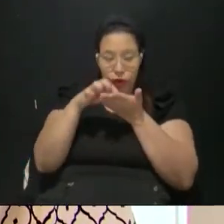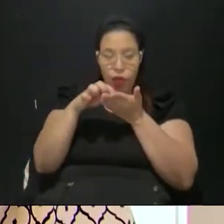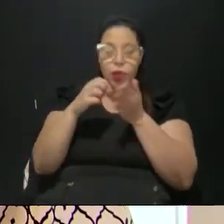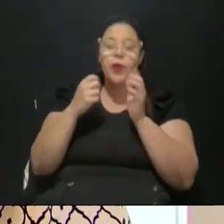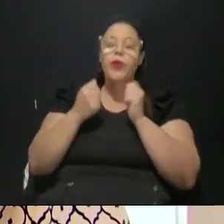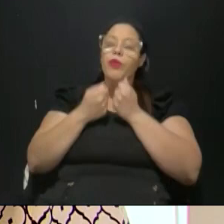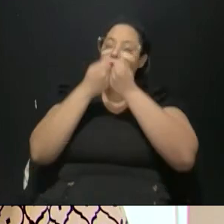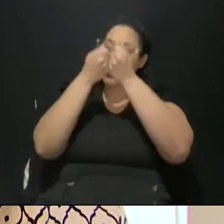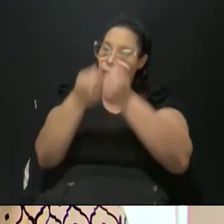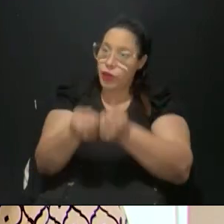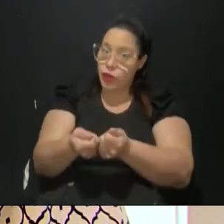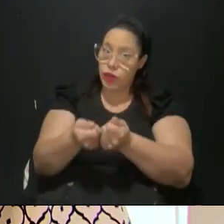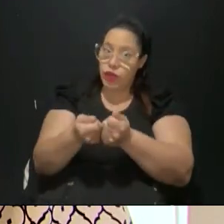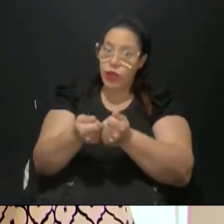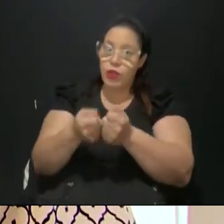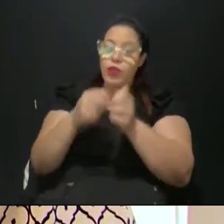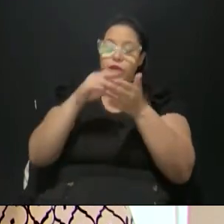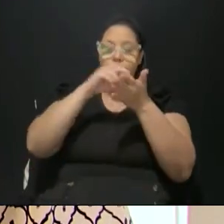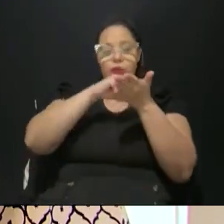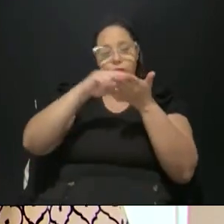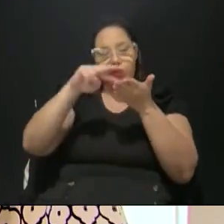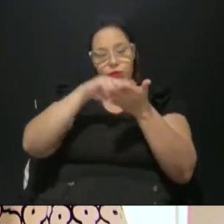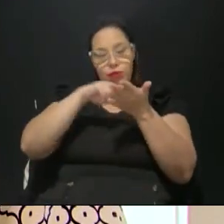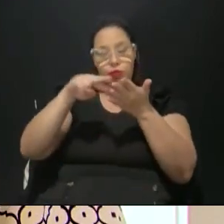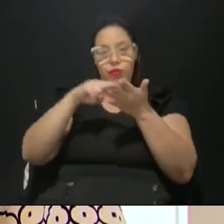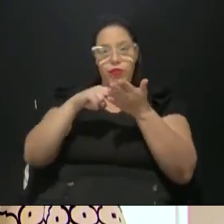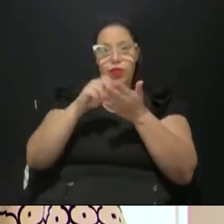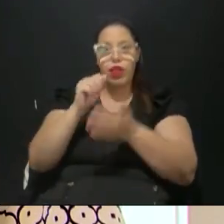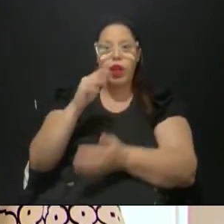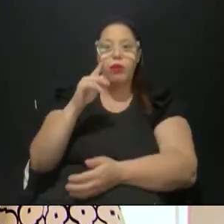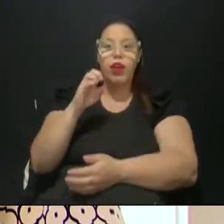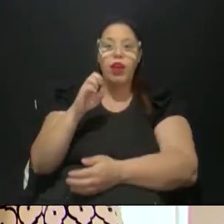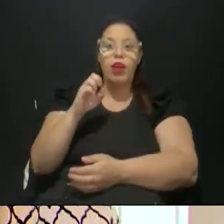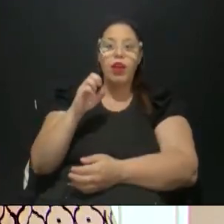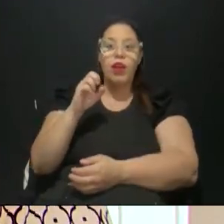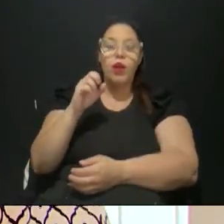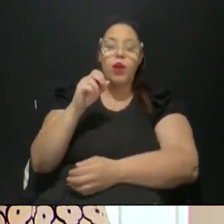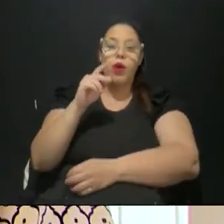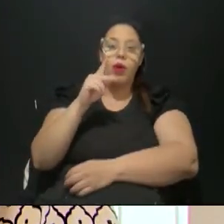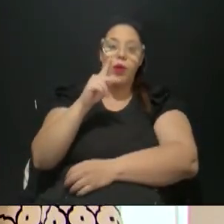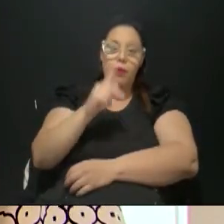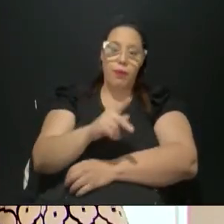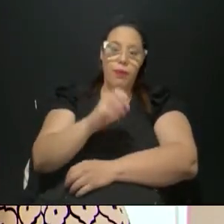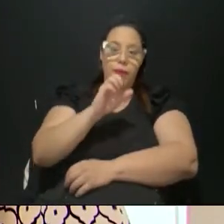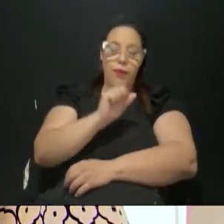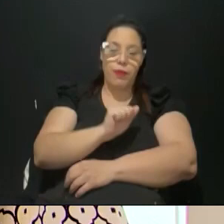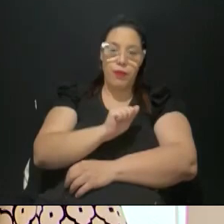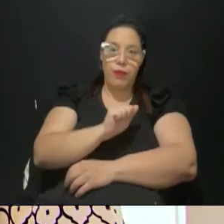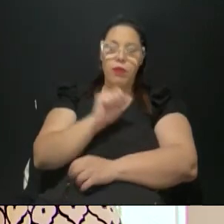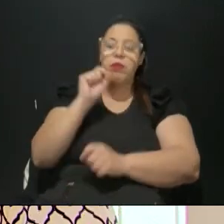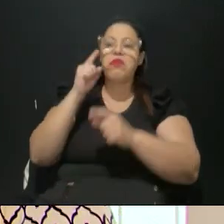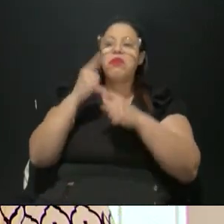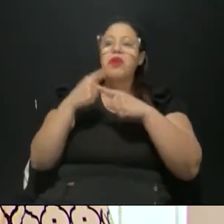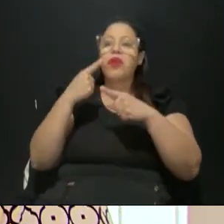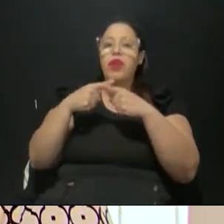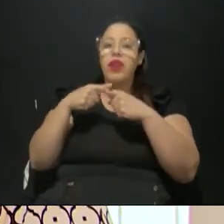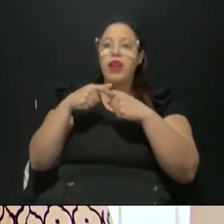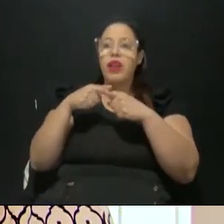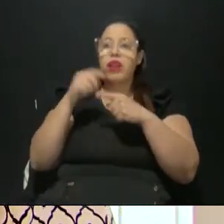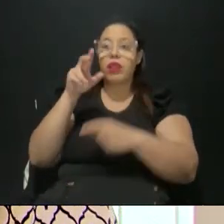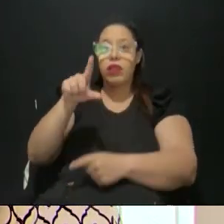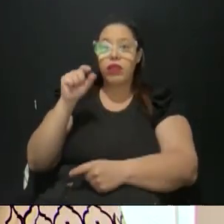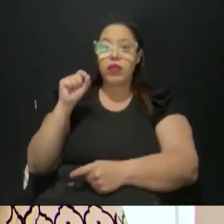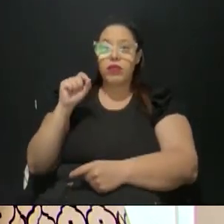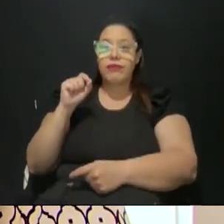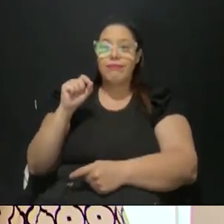dedicados né com mensagens para a pai de Porto Alegre Por que foi escolhida a pai de Porto Alegre